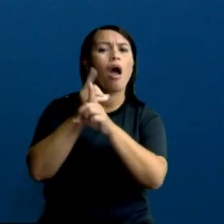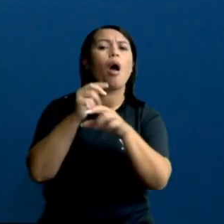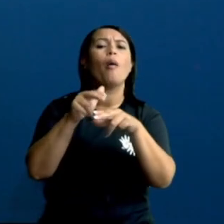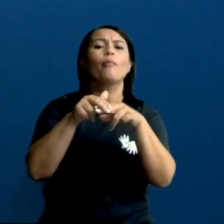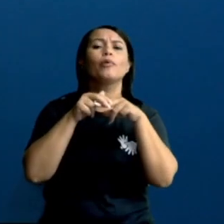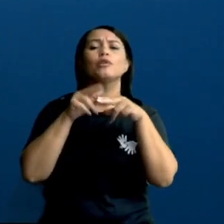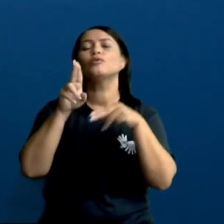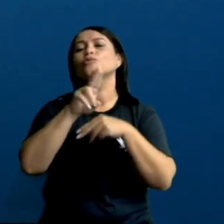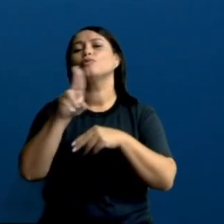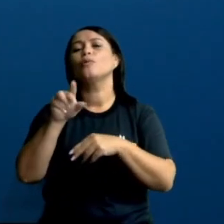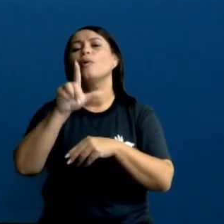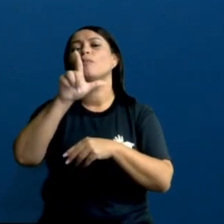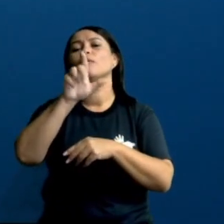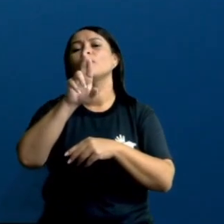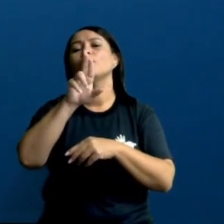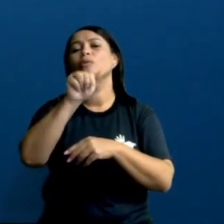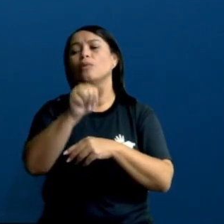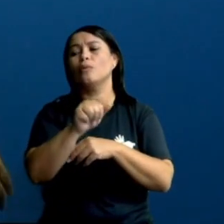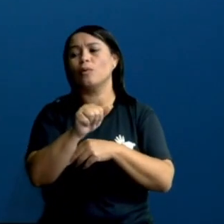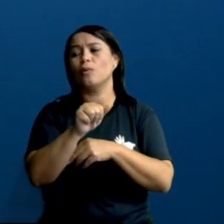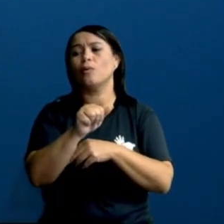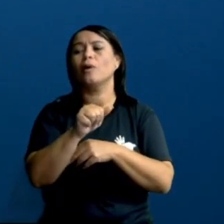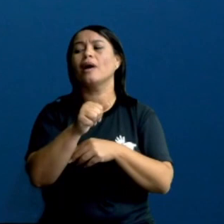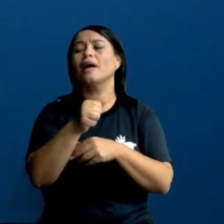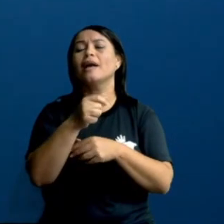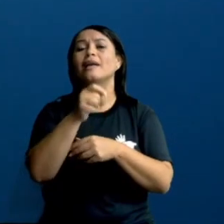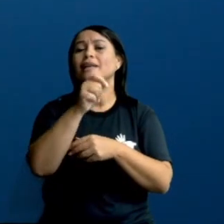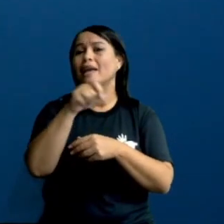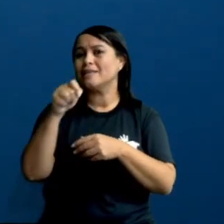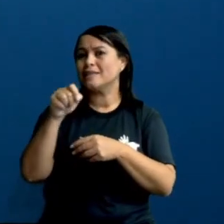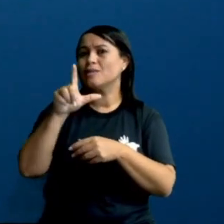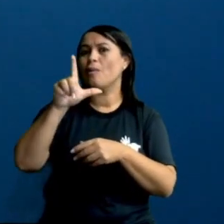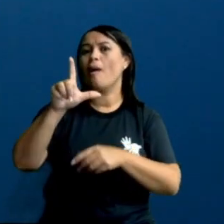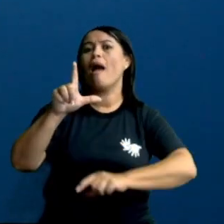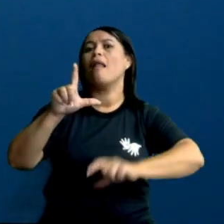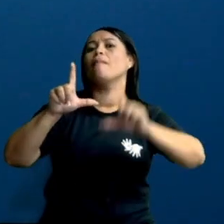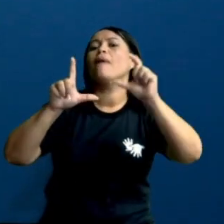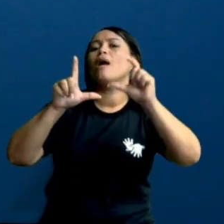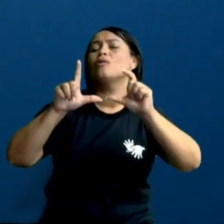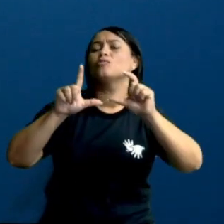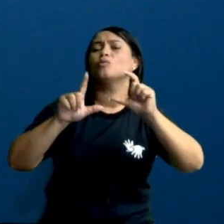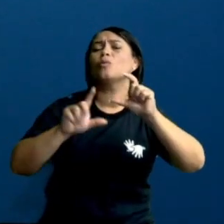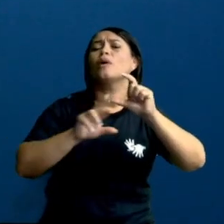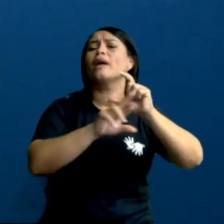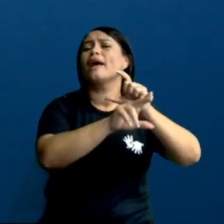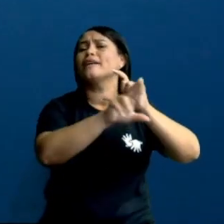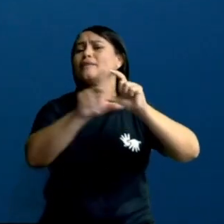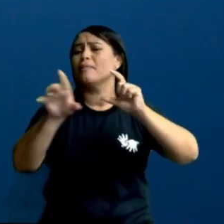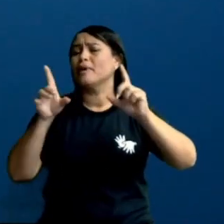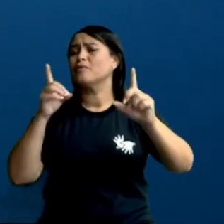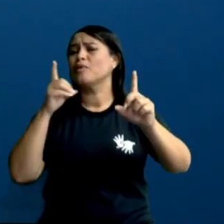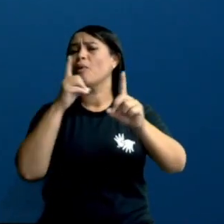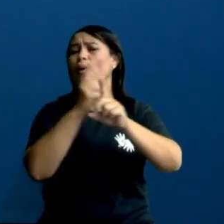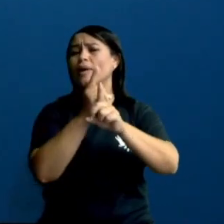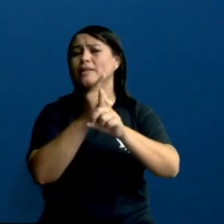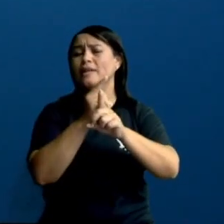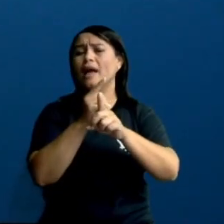isso ela é chamada de Lua e ela é escrita com L maiúsculo. E as demais que foram